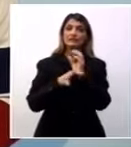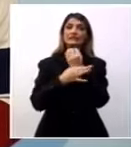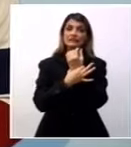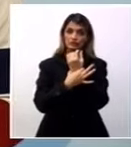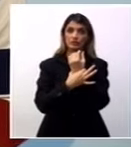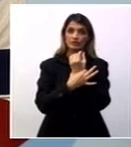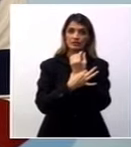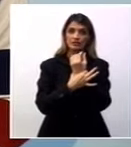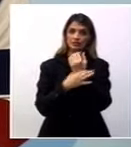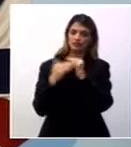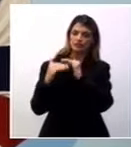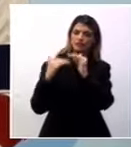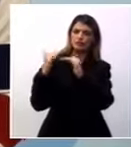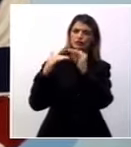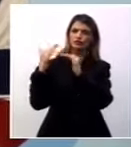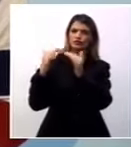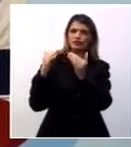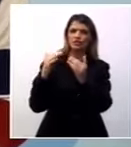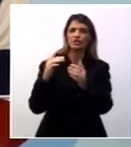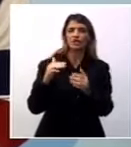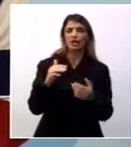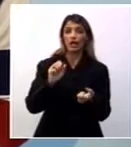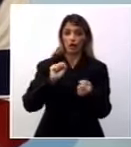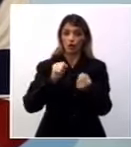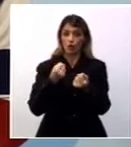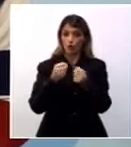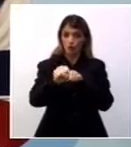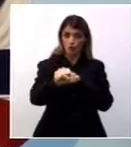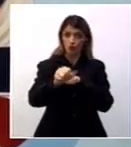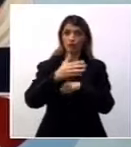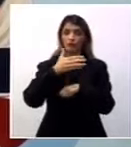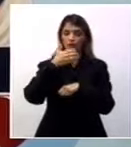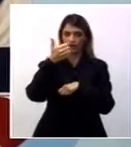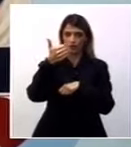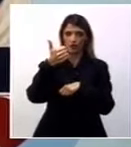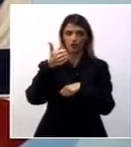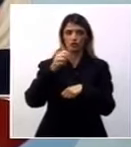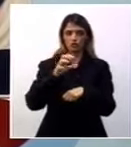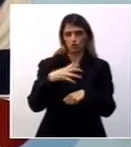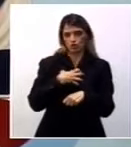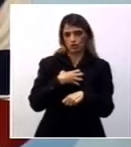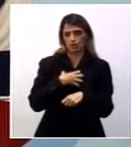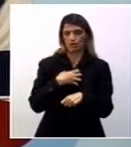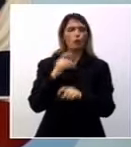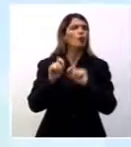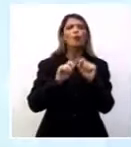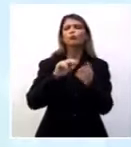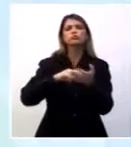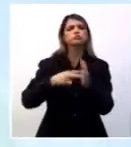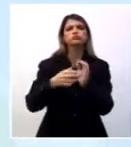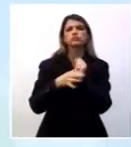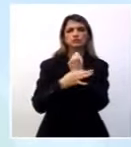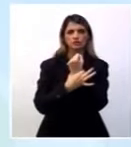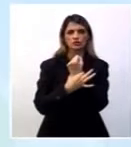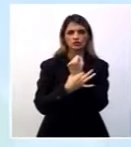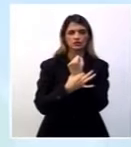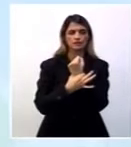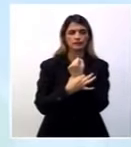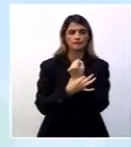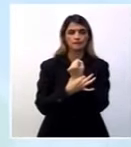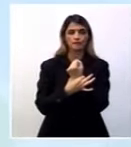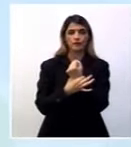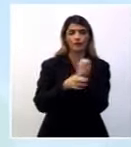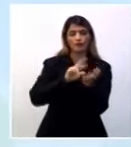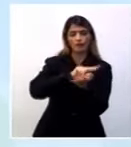você possa desenvolver essa atividade da melhor maneira possível. Tá? O que é segurança, né? É um conjunto de